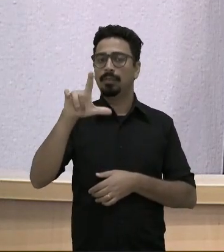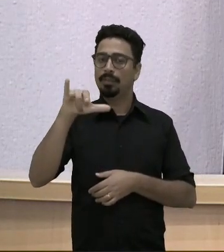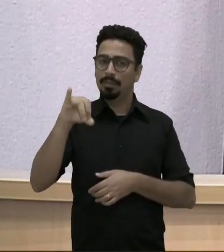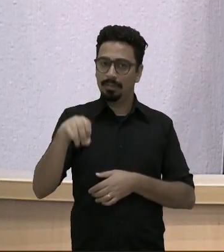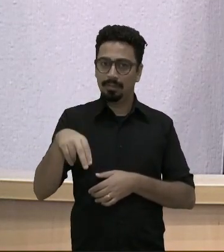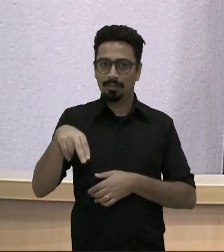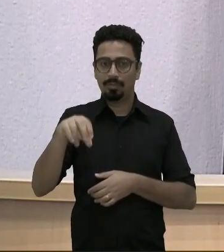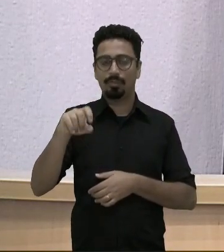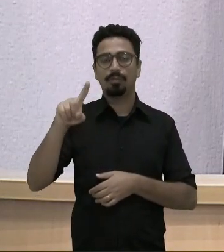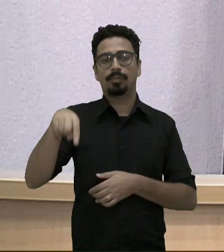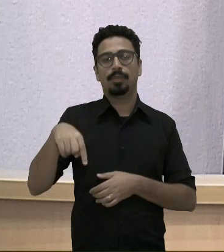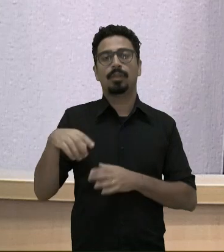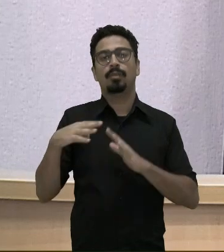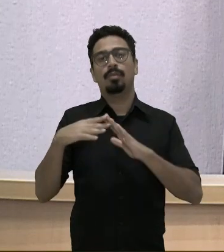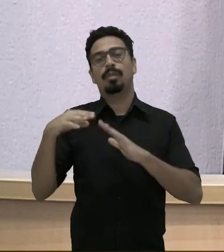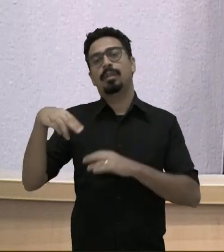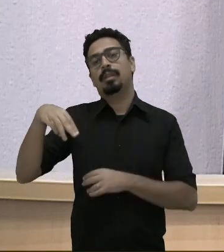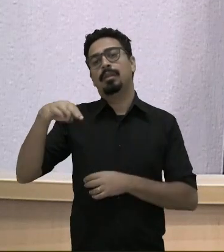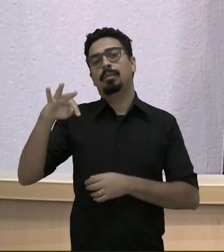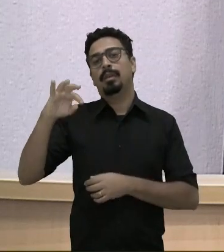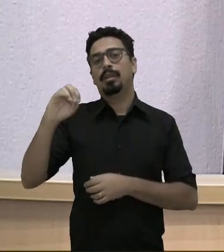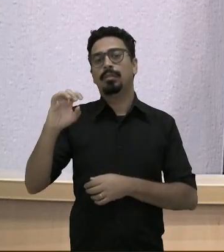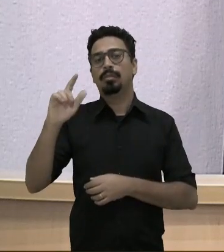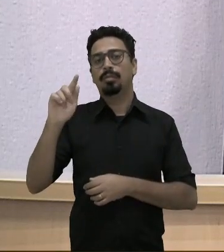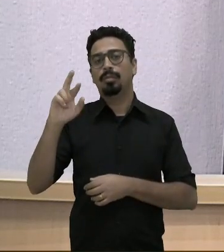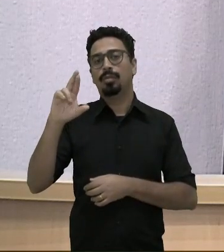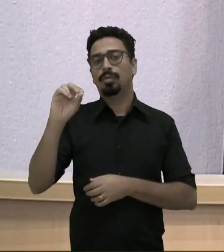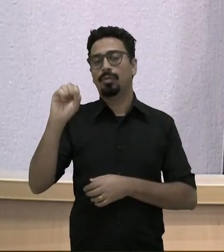Cuiabá, estado do Mato Grosso.